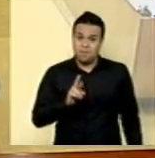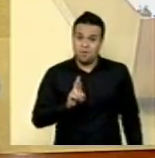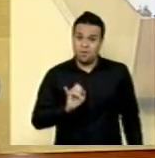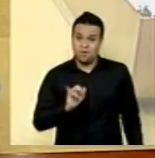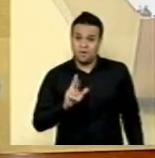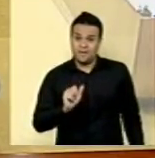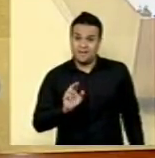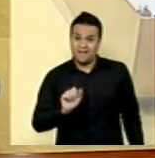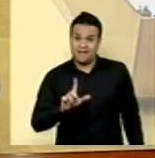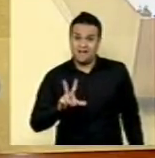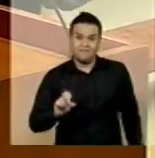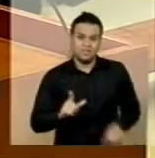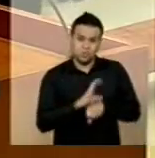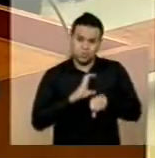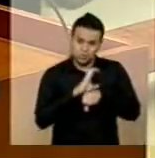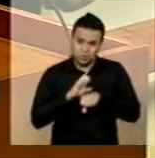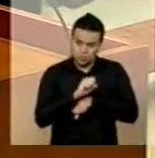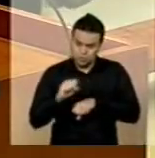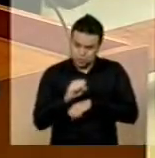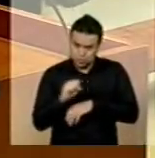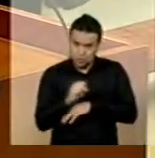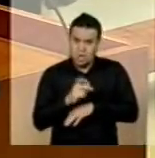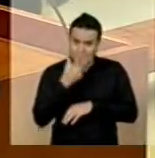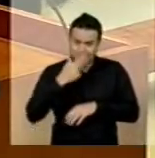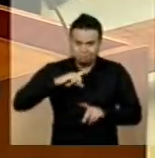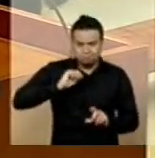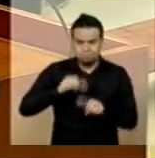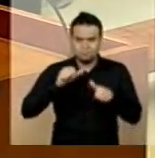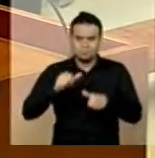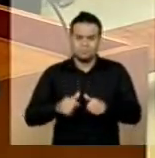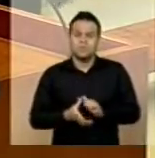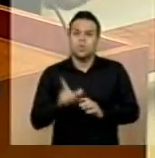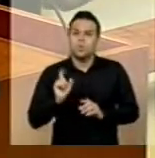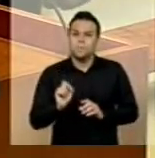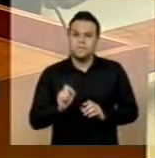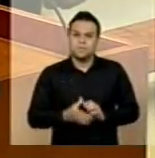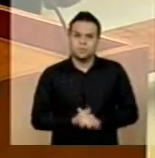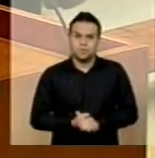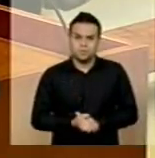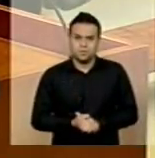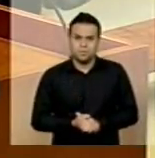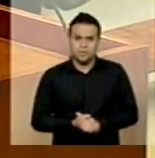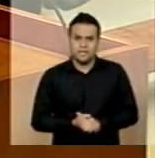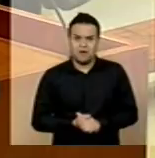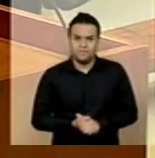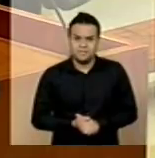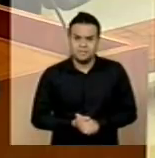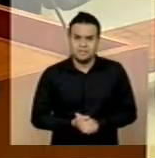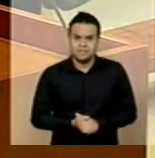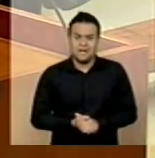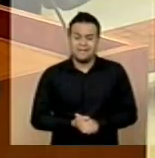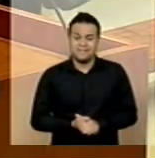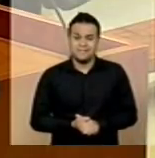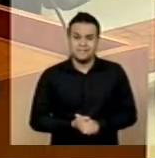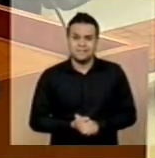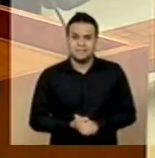como a Constituição de 88 inaugurara uma situação revolucionária em que um tribunal da União